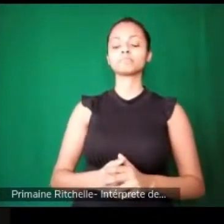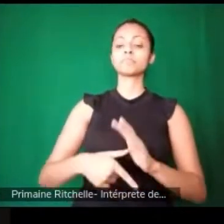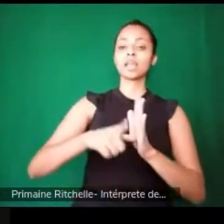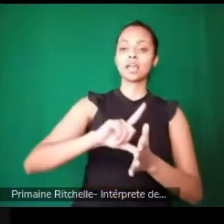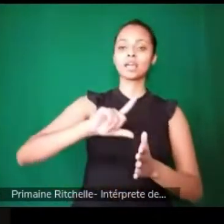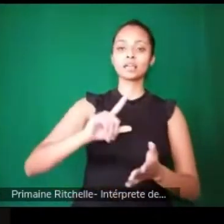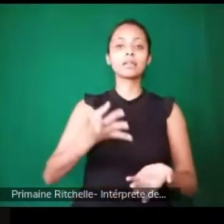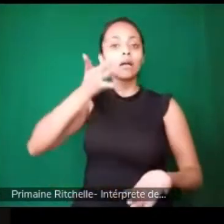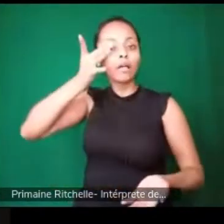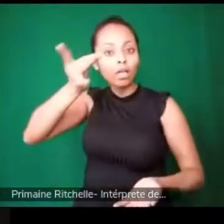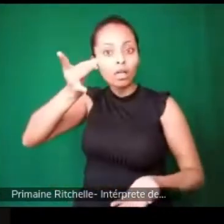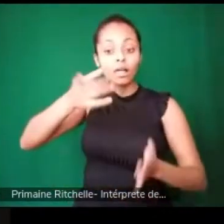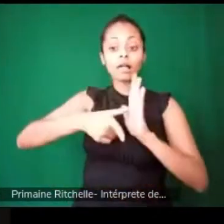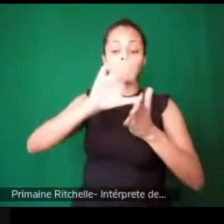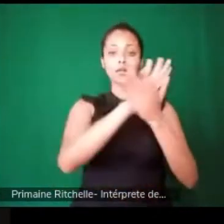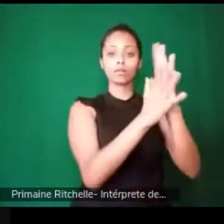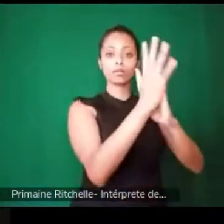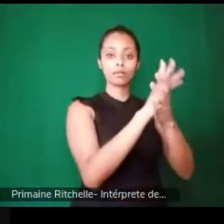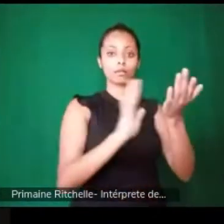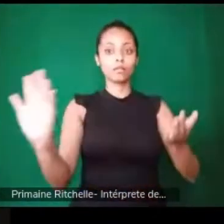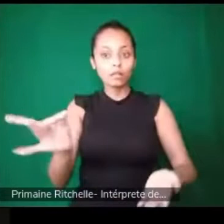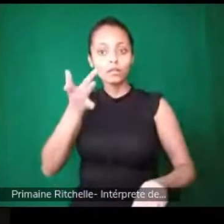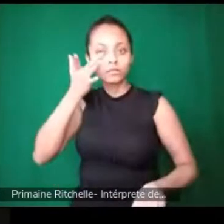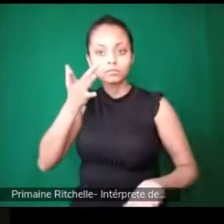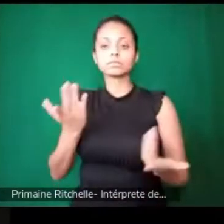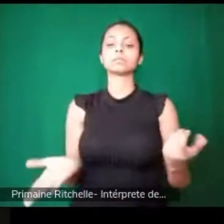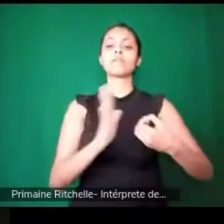de contato, né, e após a utilização do sanitário.